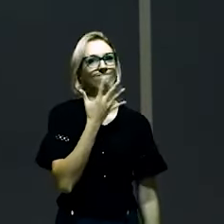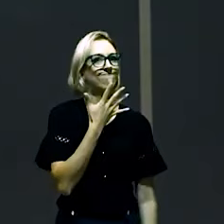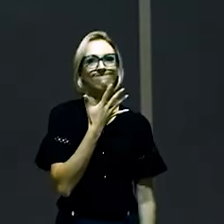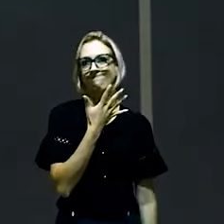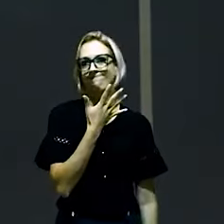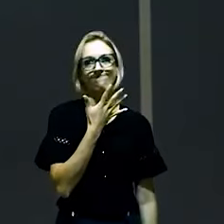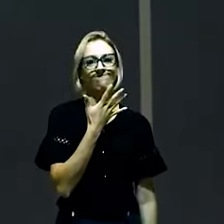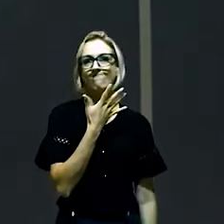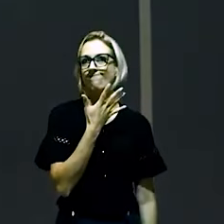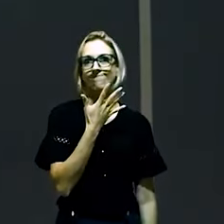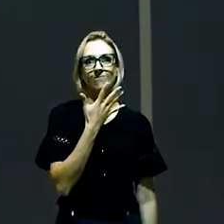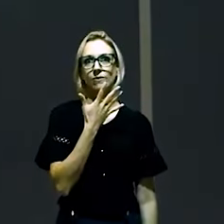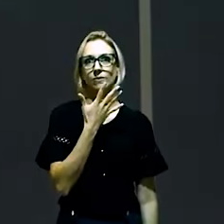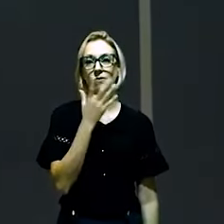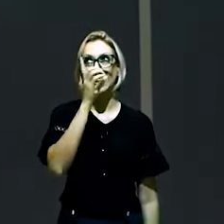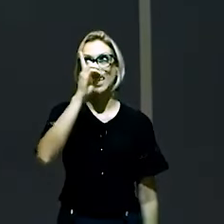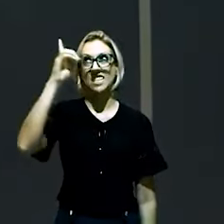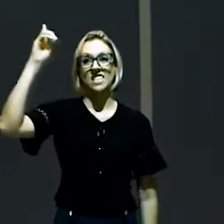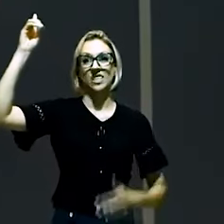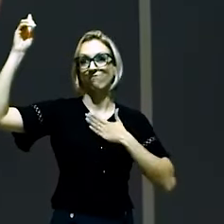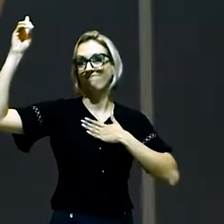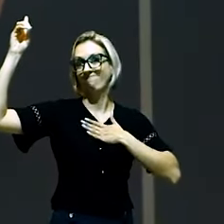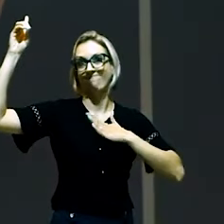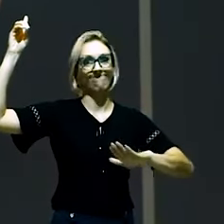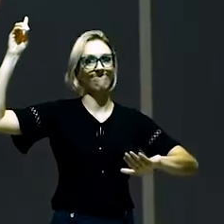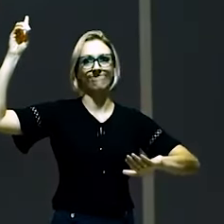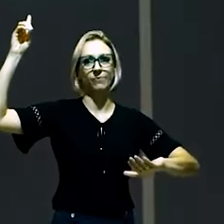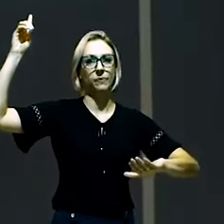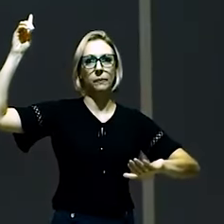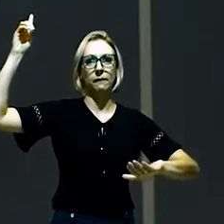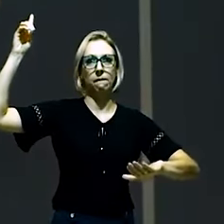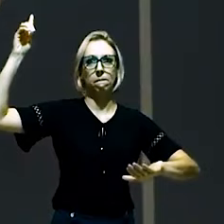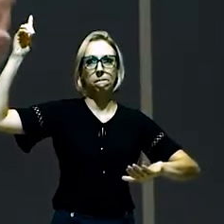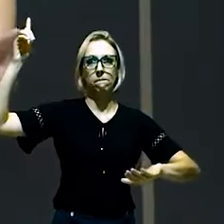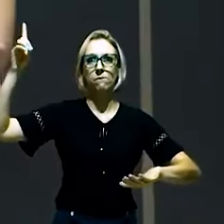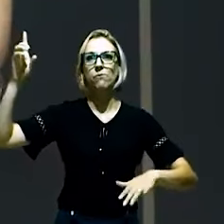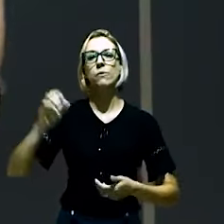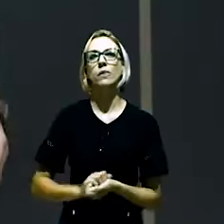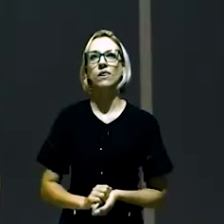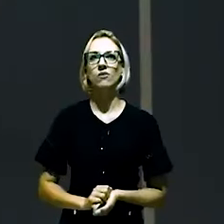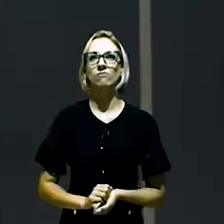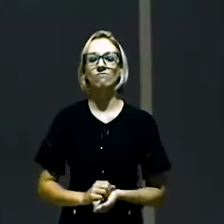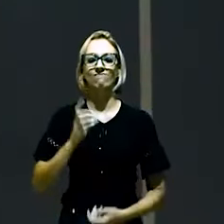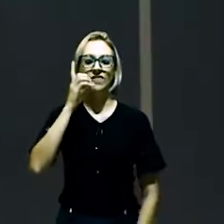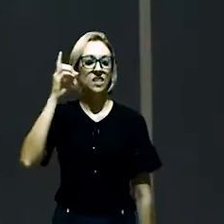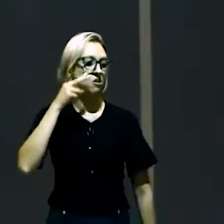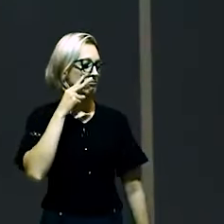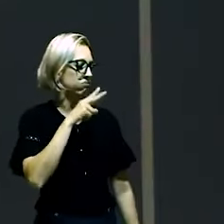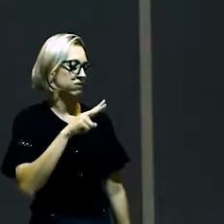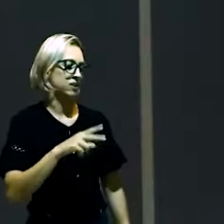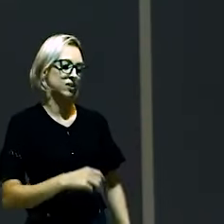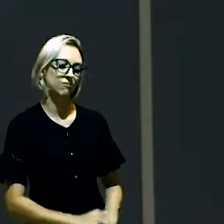que não é, que não compete, que não é Deus dizendo para ele ir, ele não fica contente, ele não